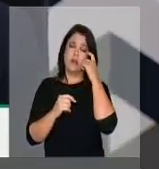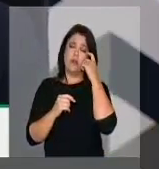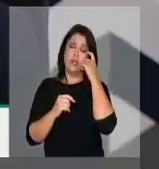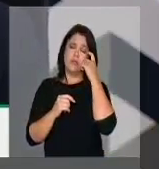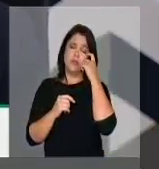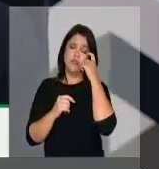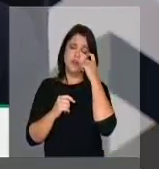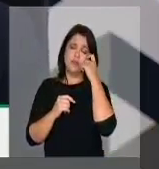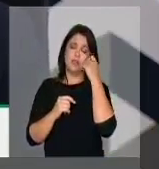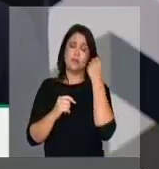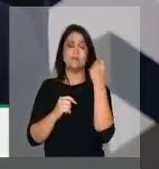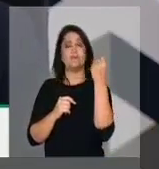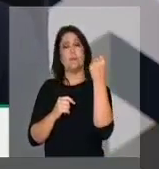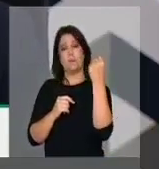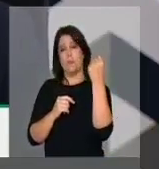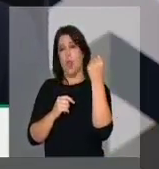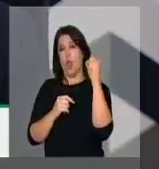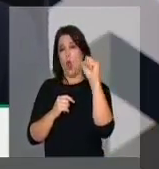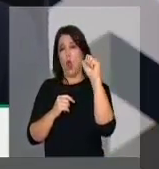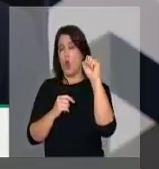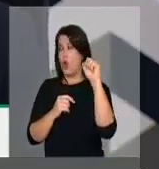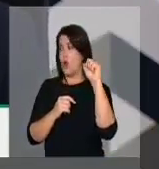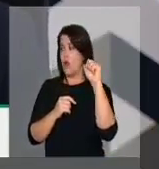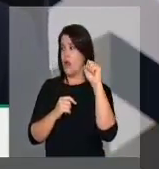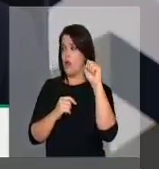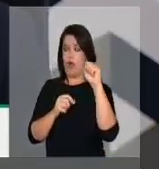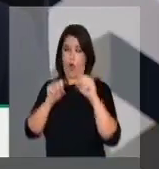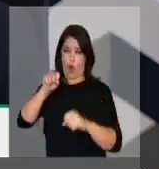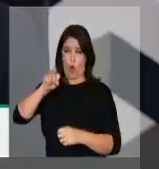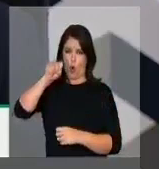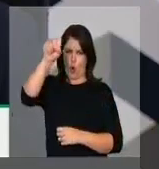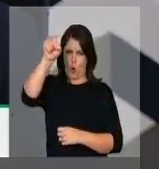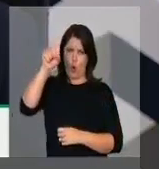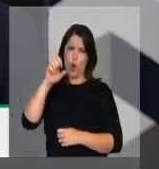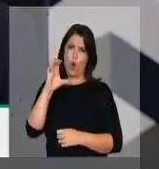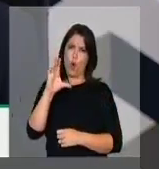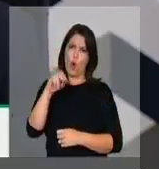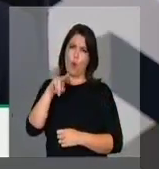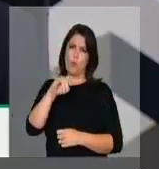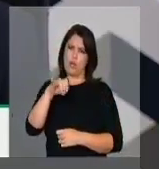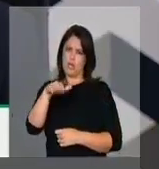dizimação da sua população, também com índices de desenvolvimento humano